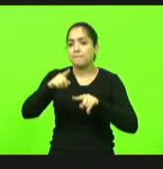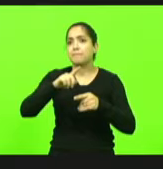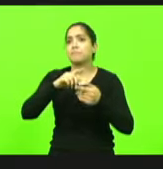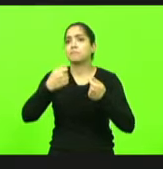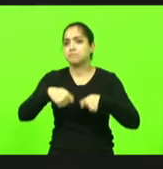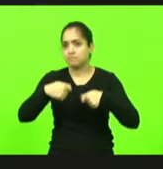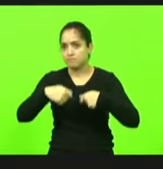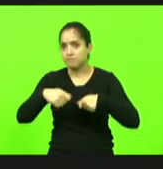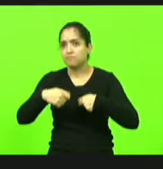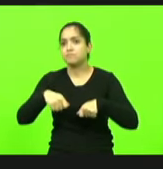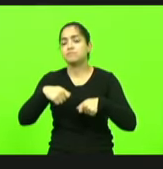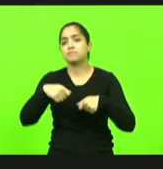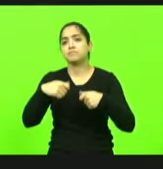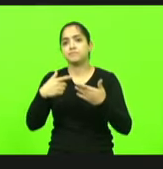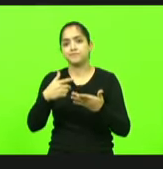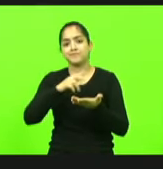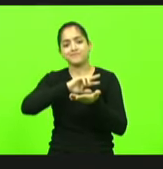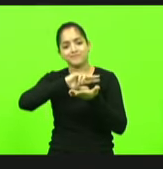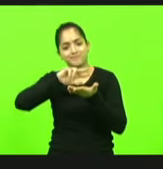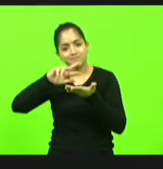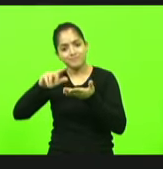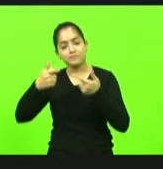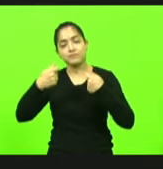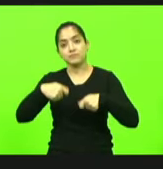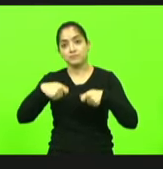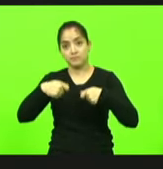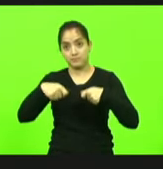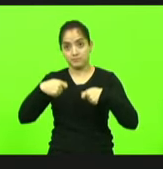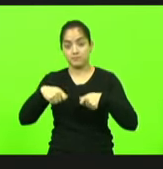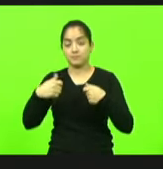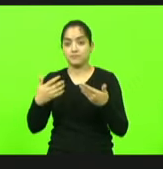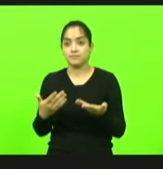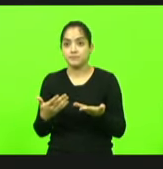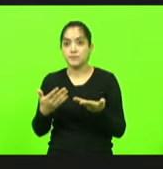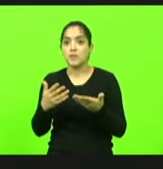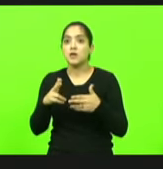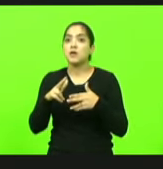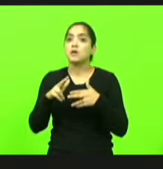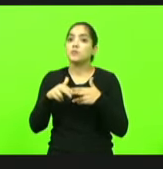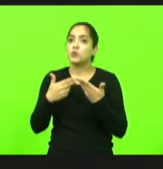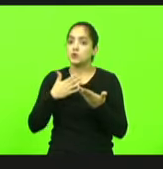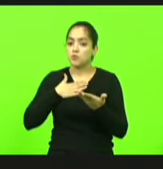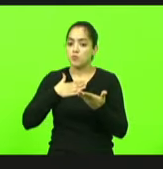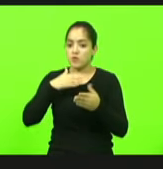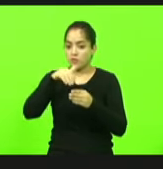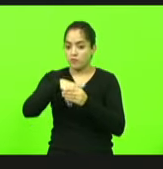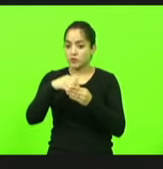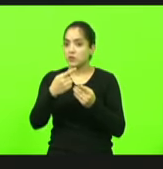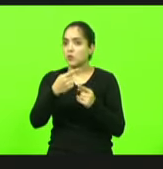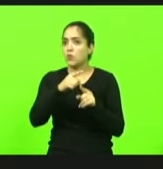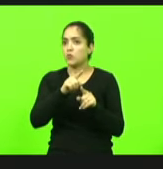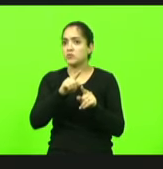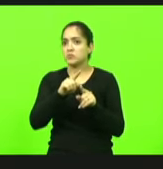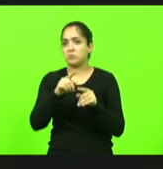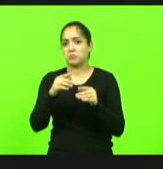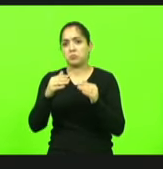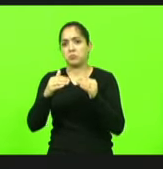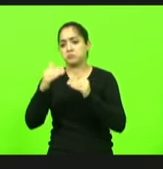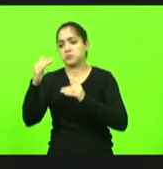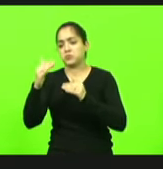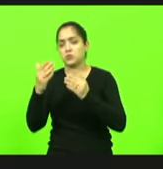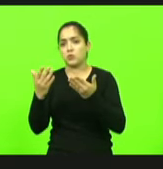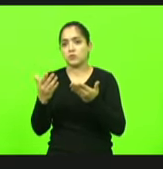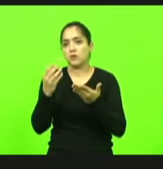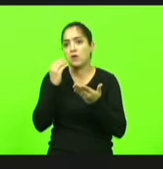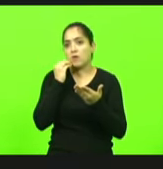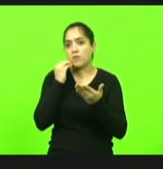próprias deficiências aqui que precisam do escasso recurso. Por isso, meu voto será contrário. Não porque discordo, enfim, é